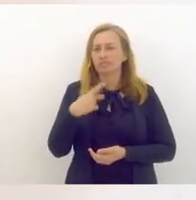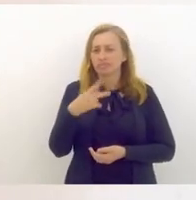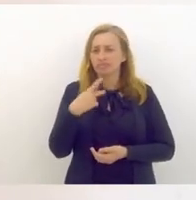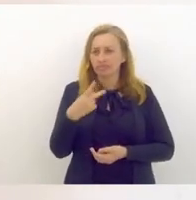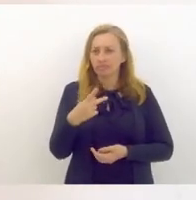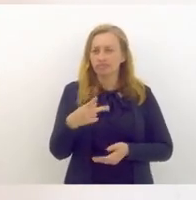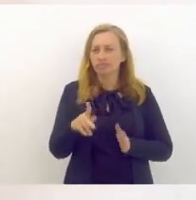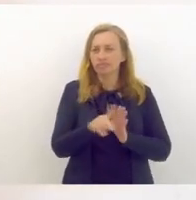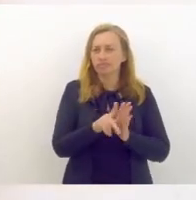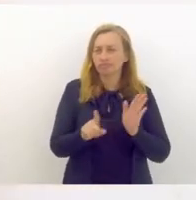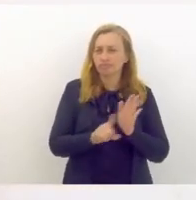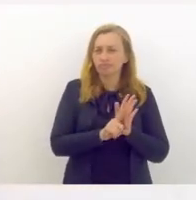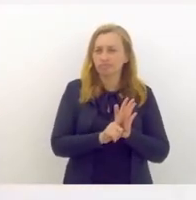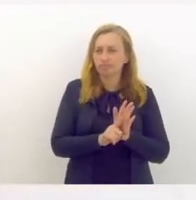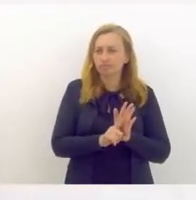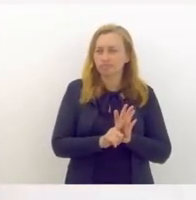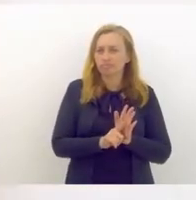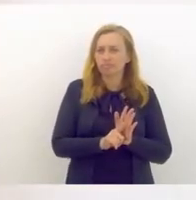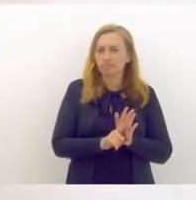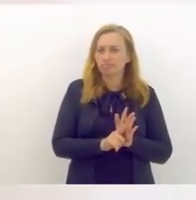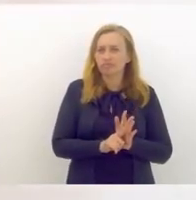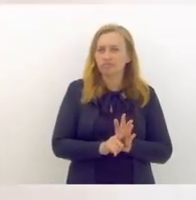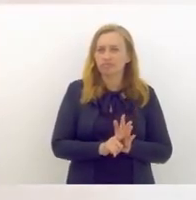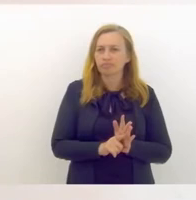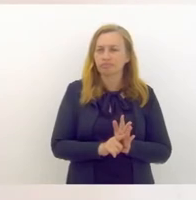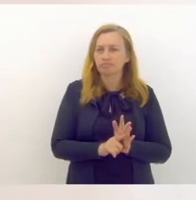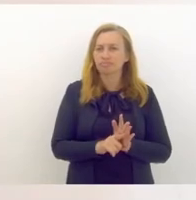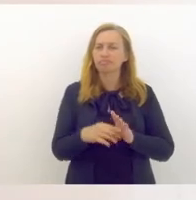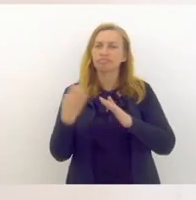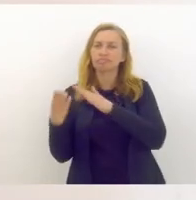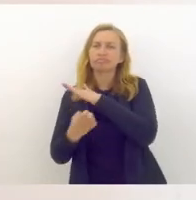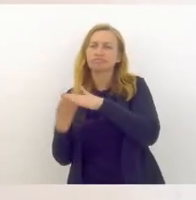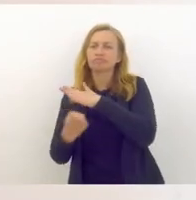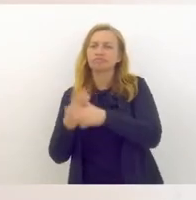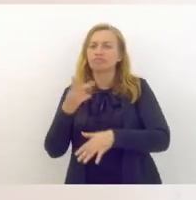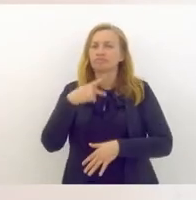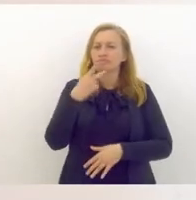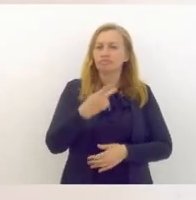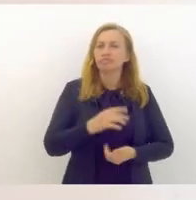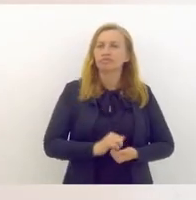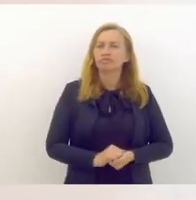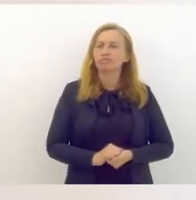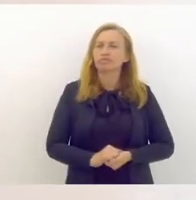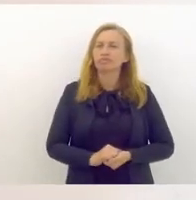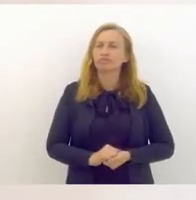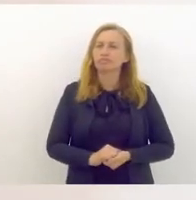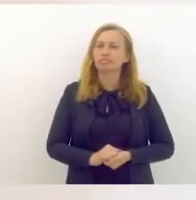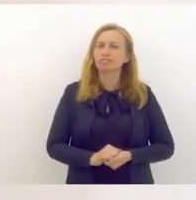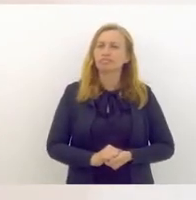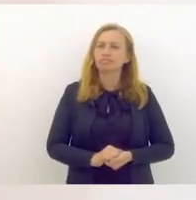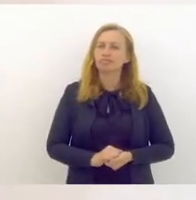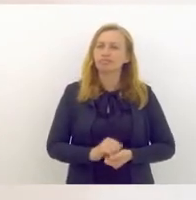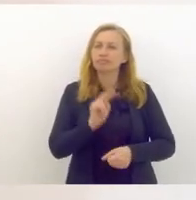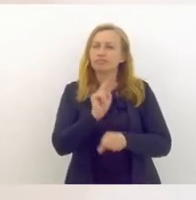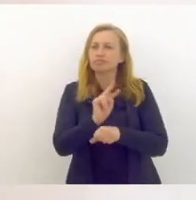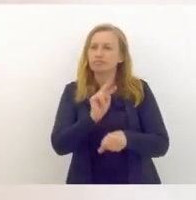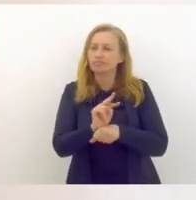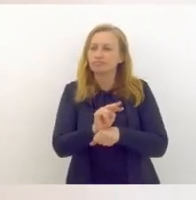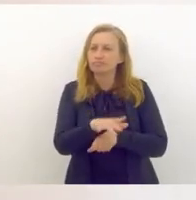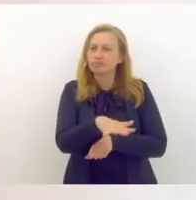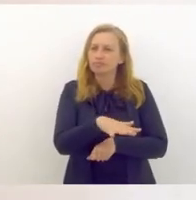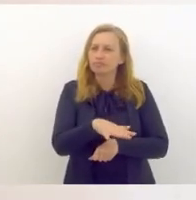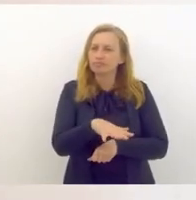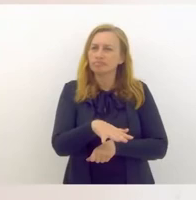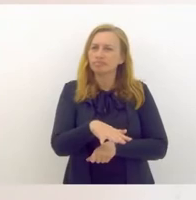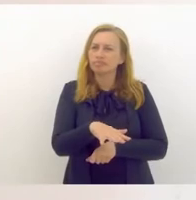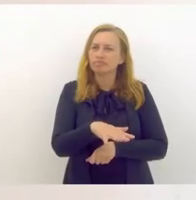projeto de lei, que, além das questões das empresas, ele afirmou que ele pretende proteger a propriedade privada